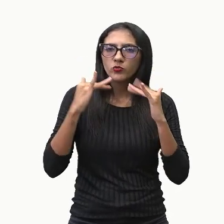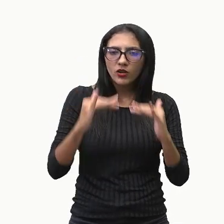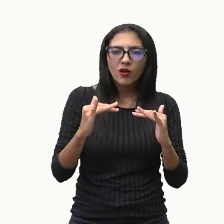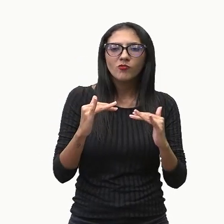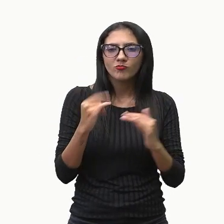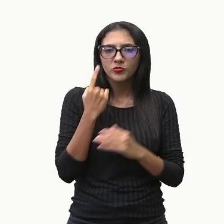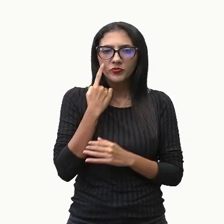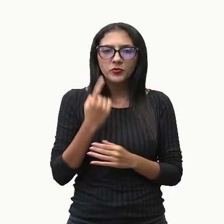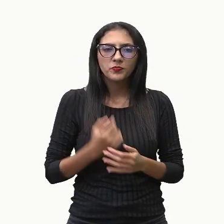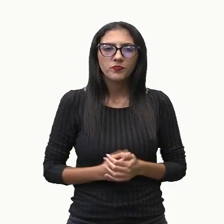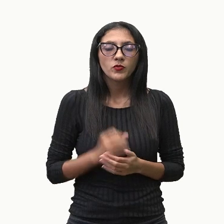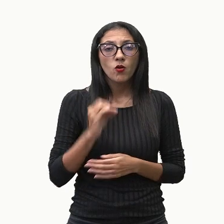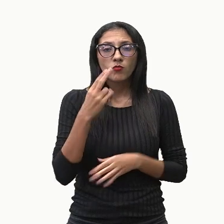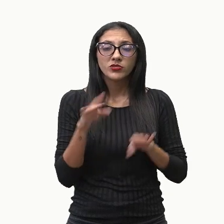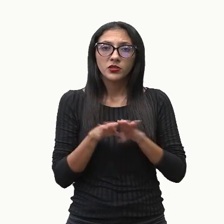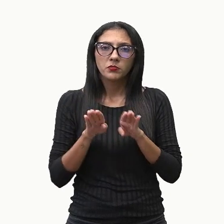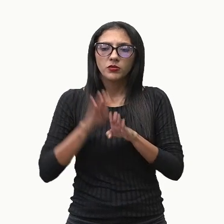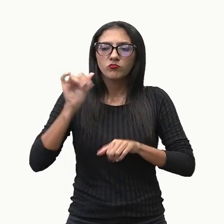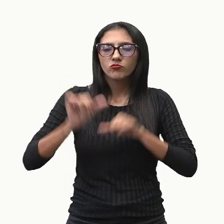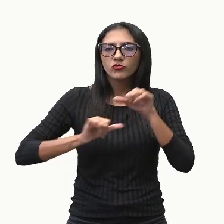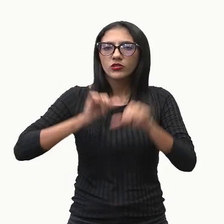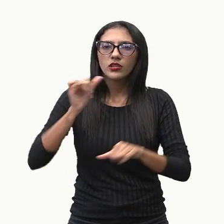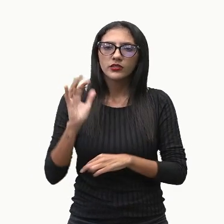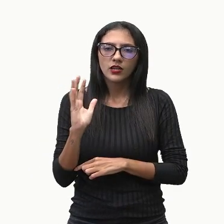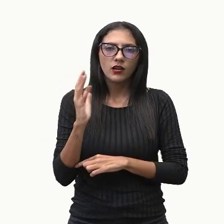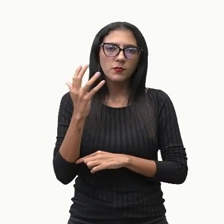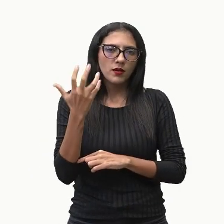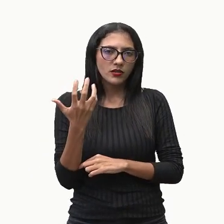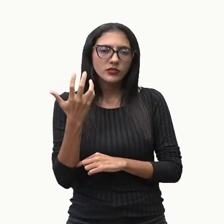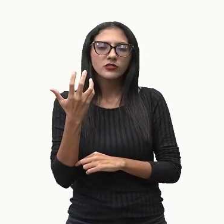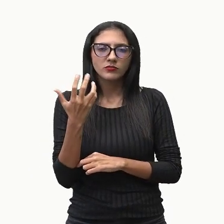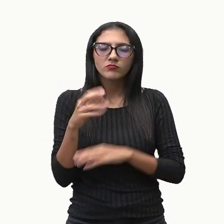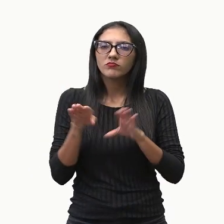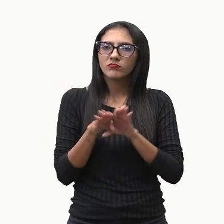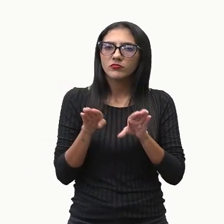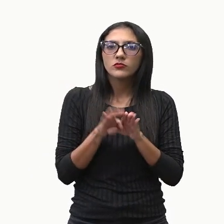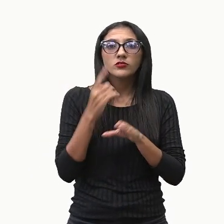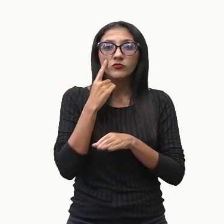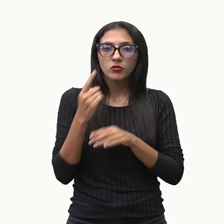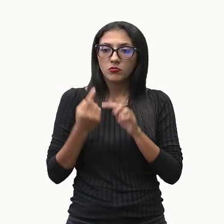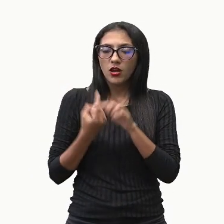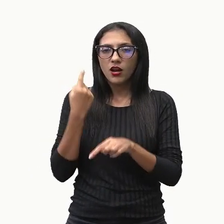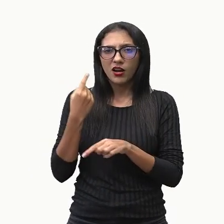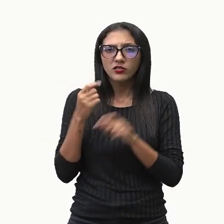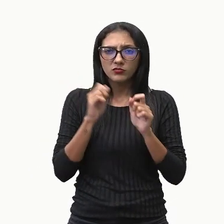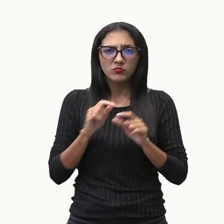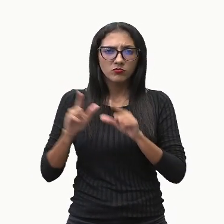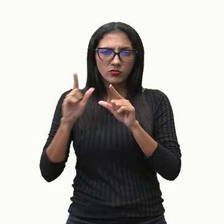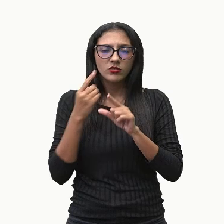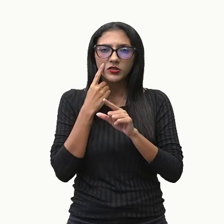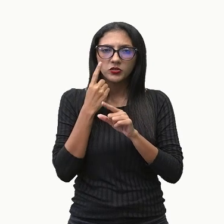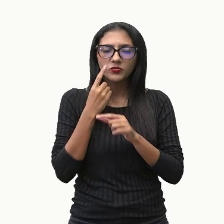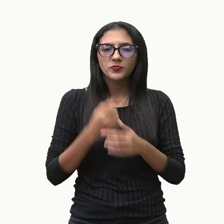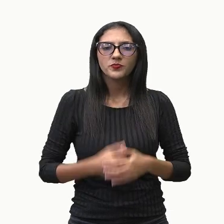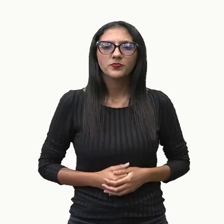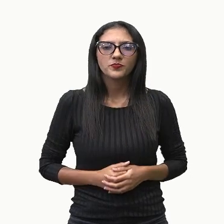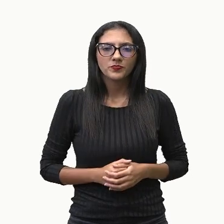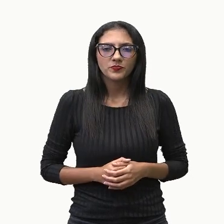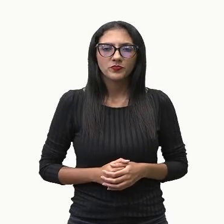tsunami, ou até as mudanças climáticas, né? Acabamos de comentar ali anteriormente. Isso inclui